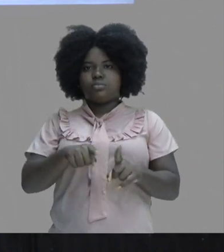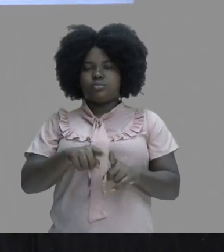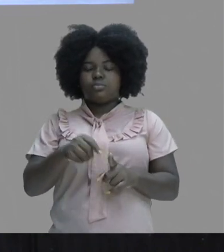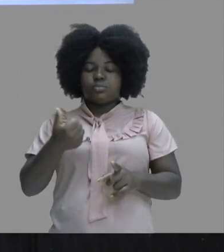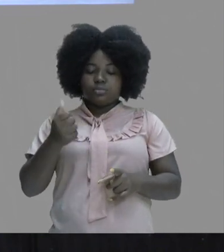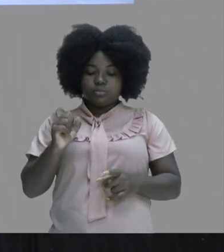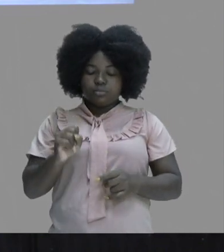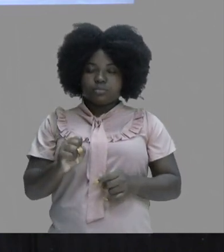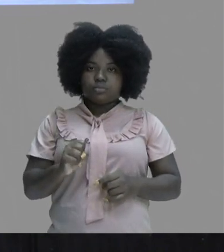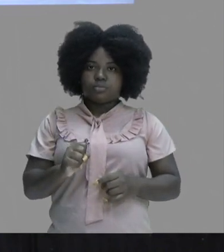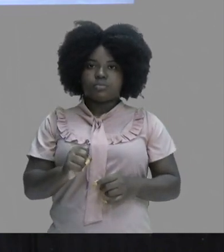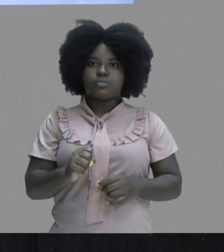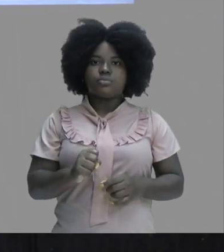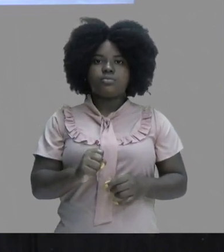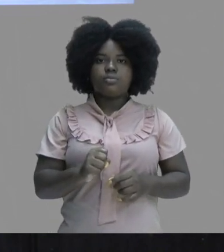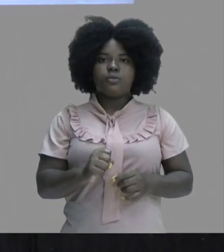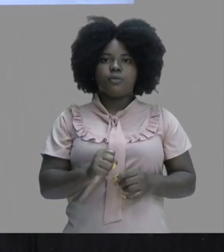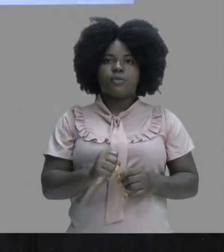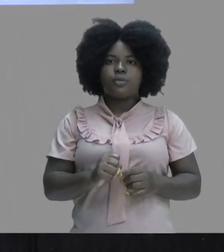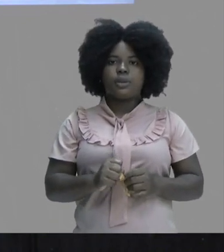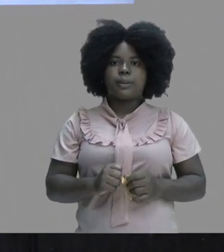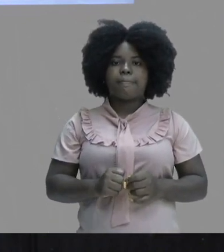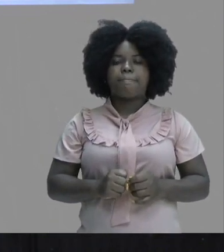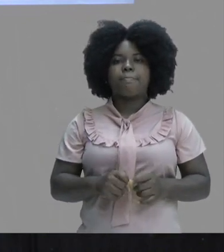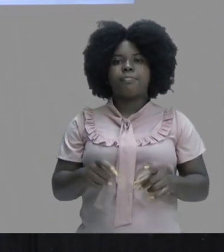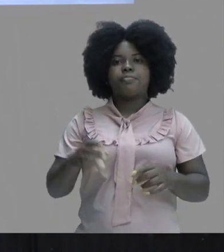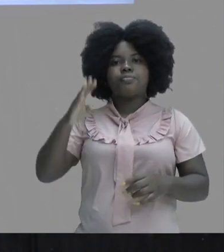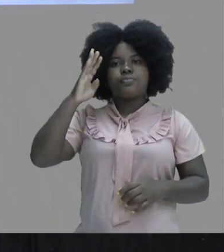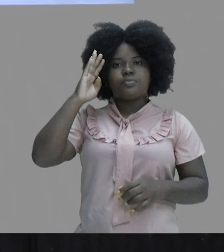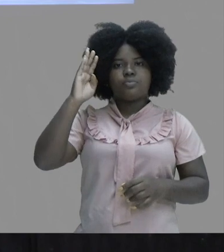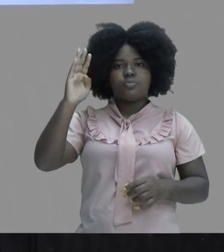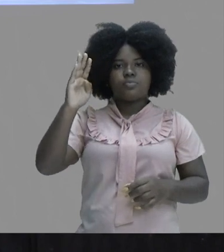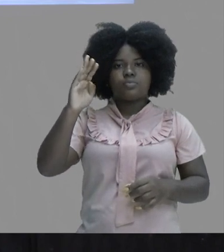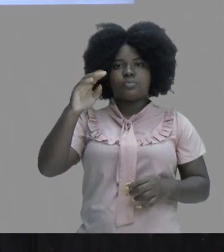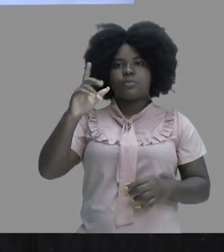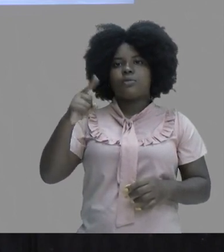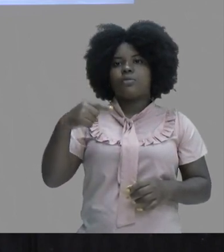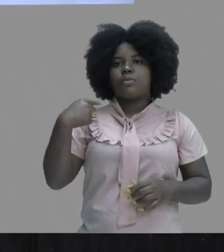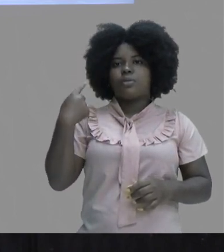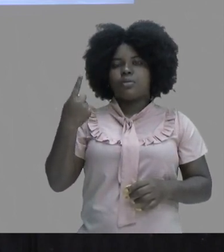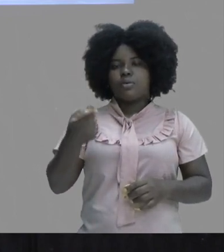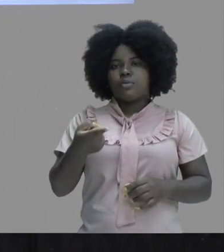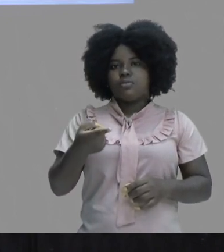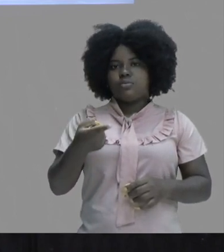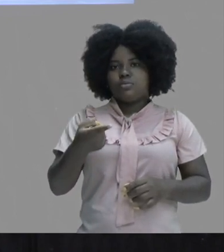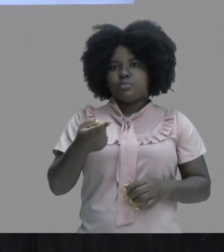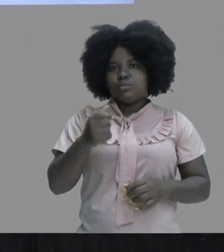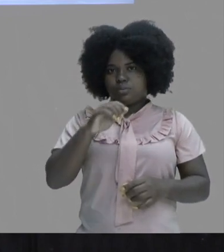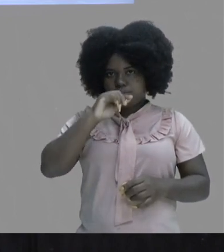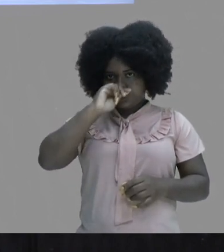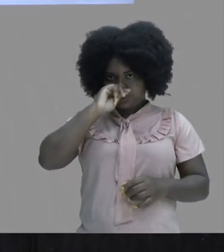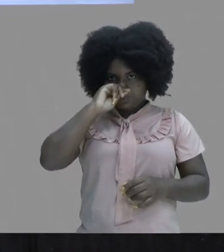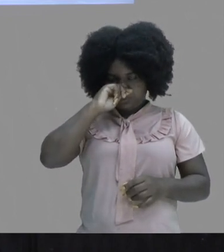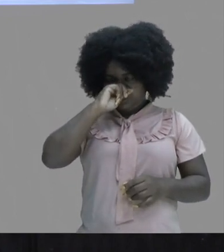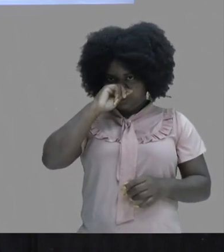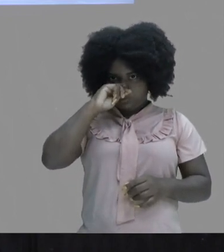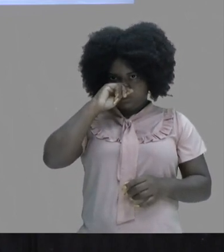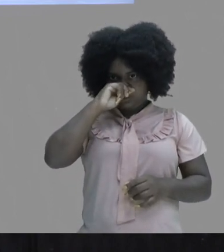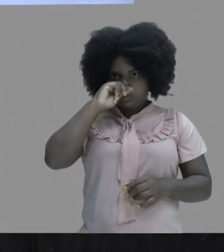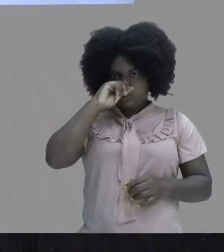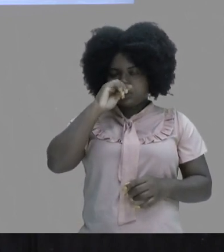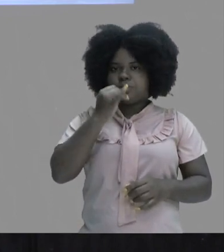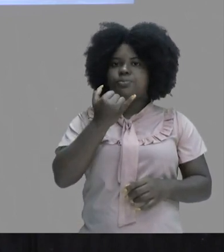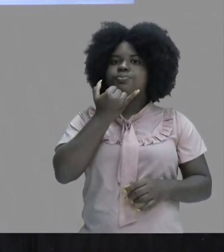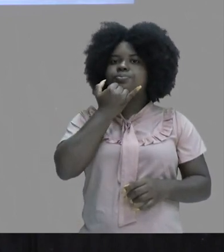na contemporaneidade, amadurecidos no século XX, principalmente depois das duas grandes guerras mundiais, em